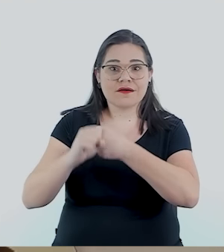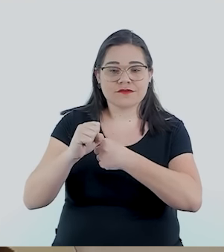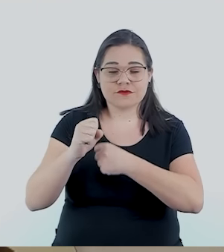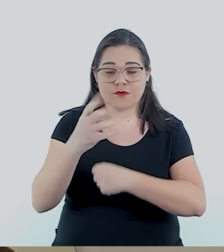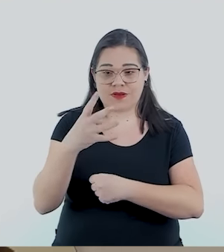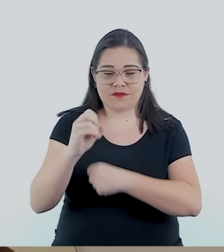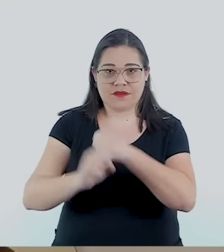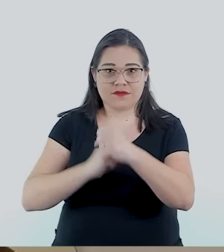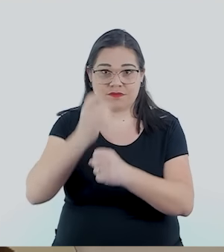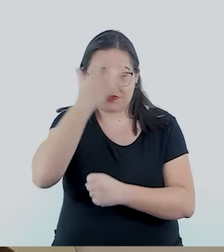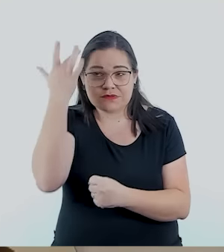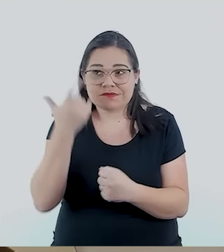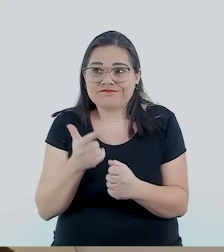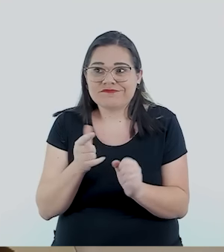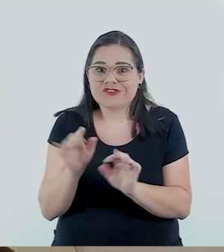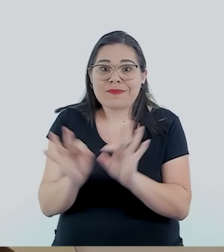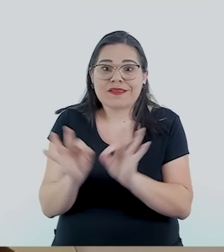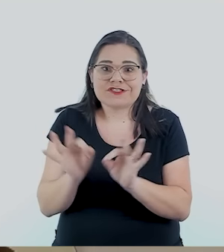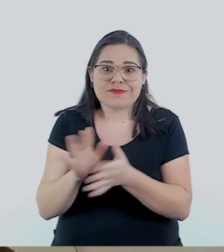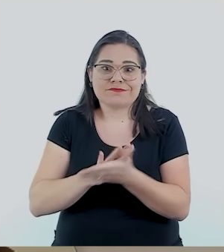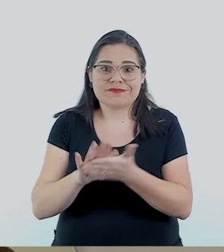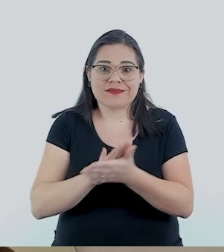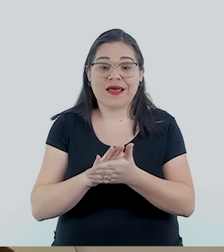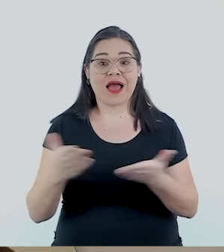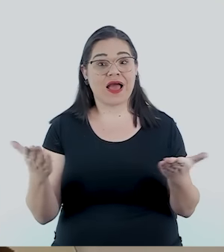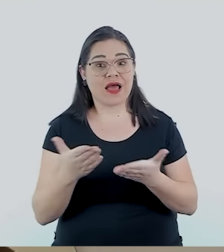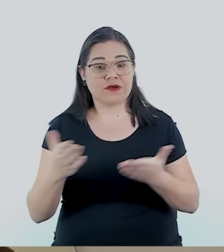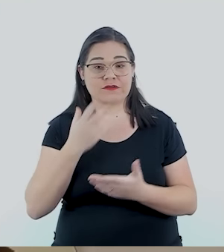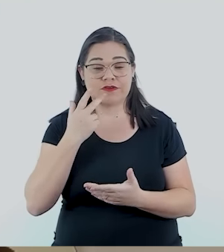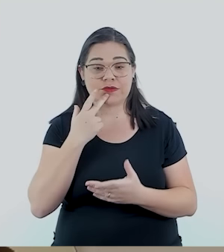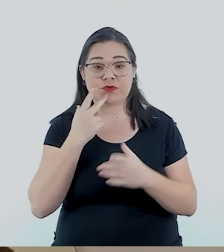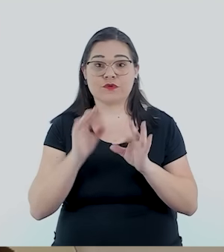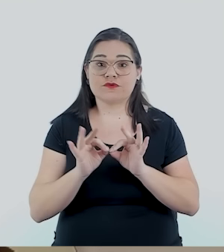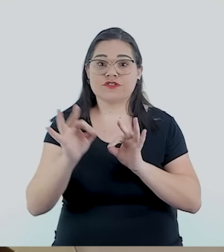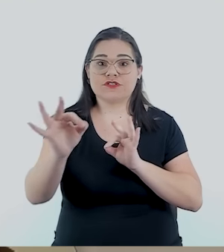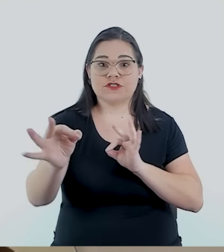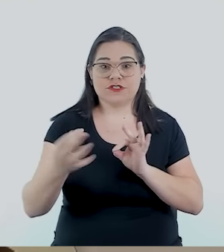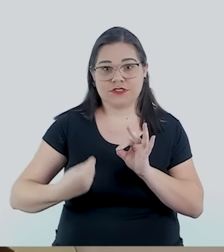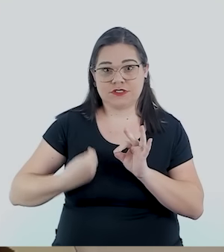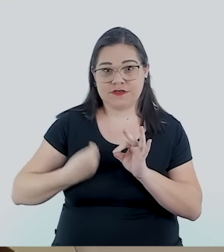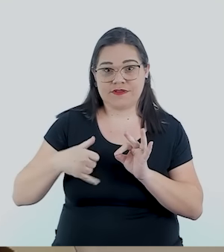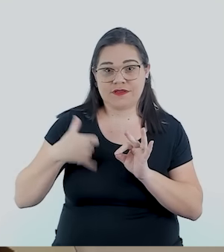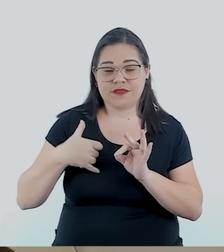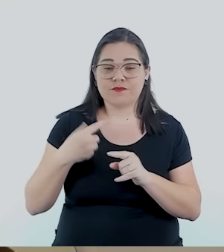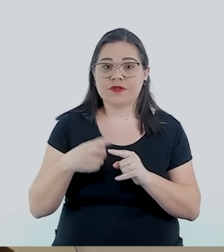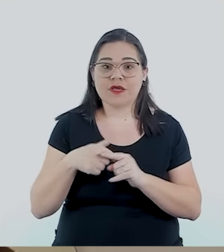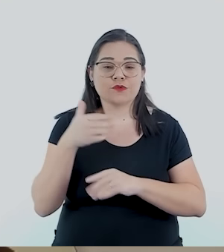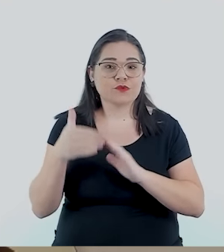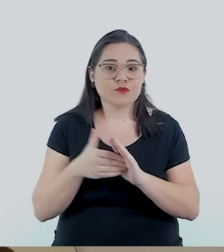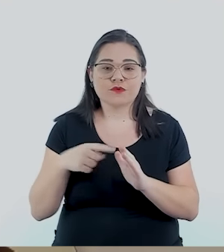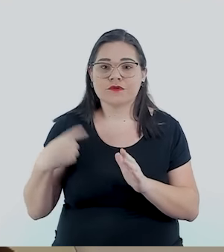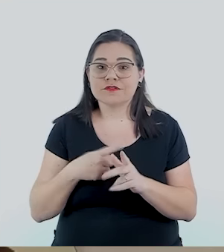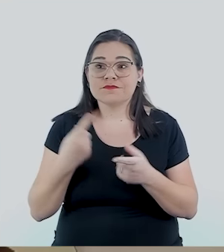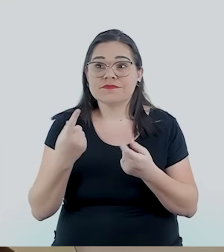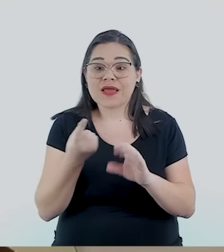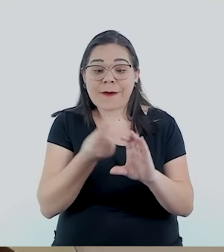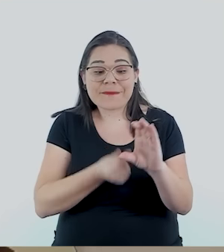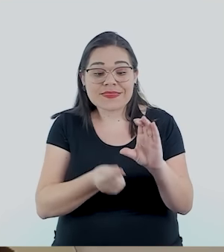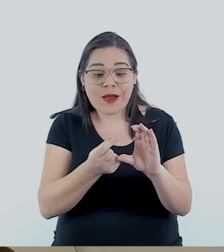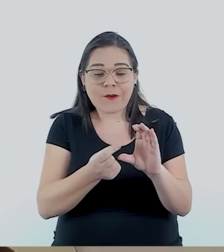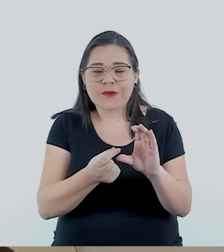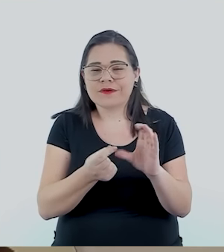muito menos planejadas e agora a gente tá falando mais em Long ade porque é todo o capital que a gente vai precisar ter para poder